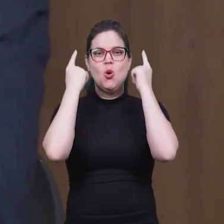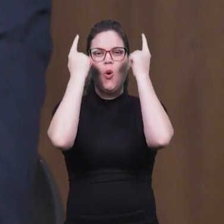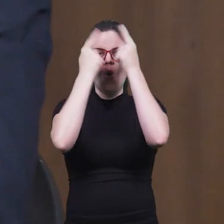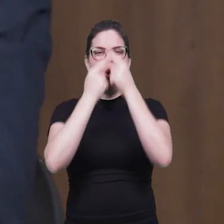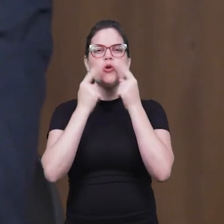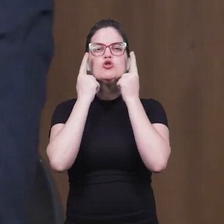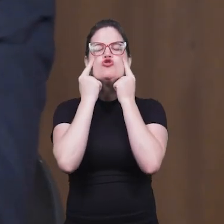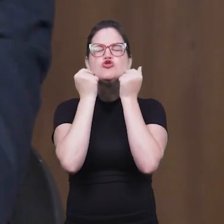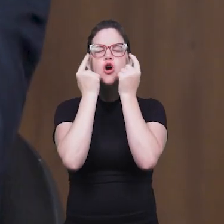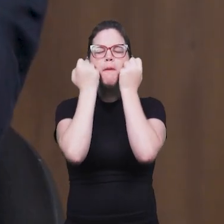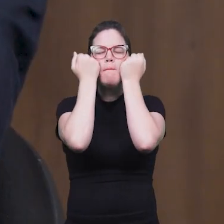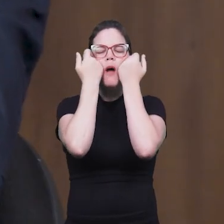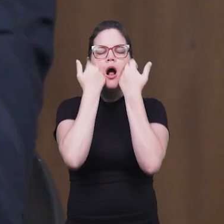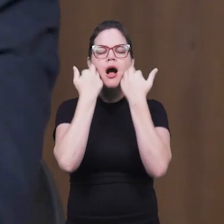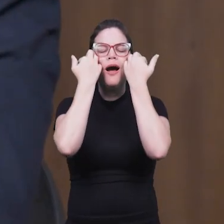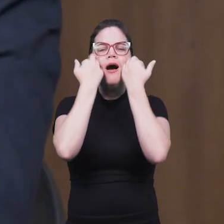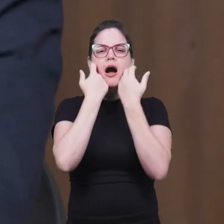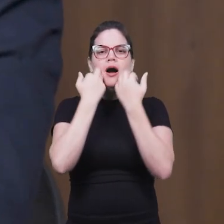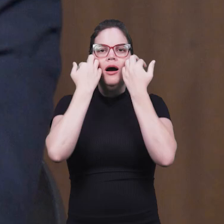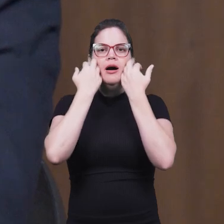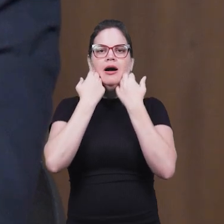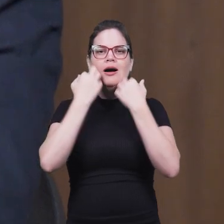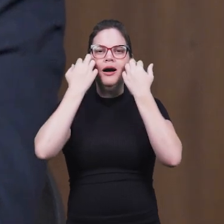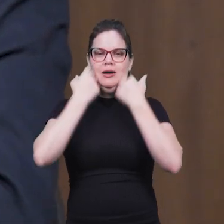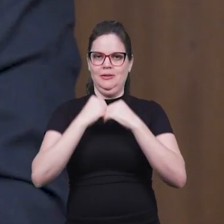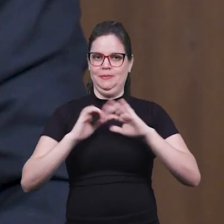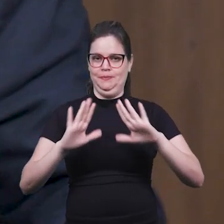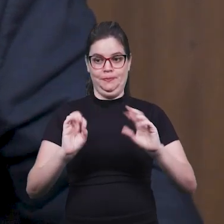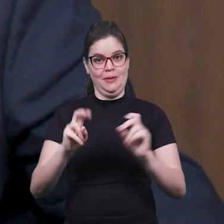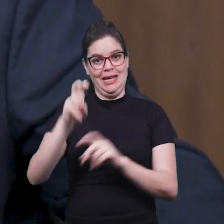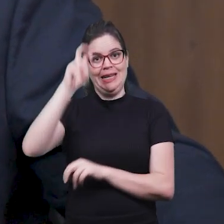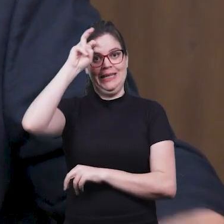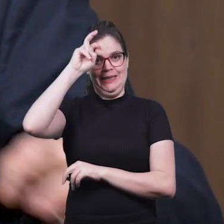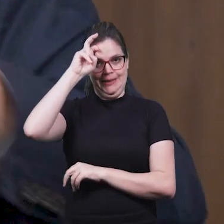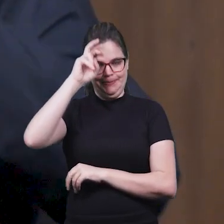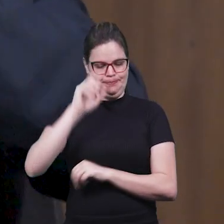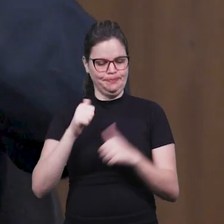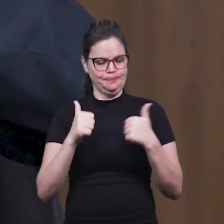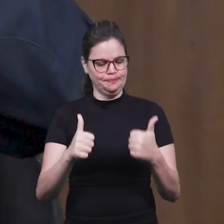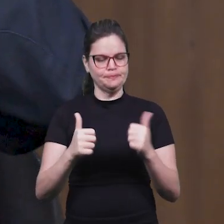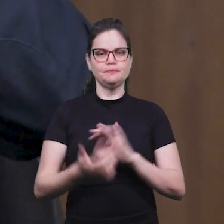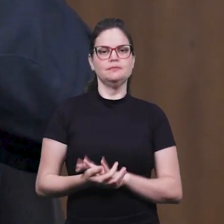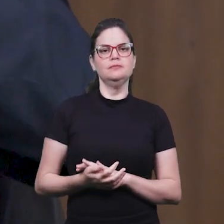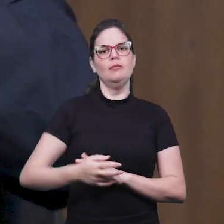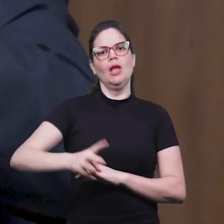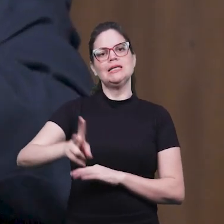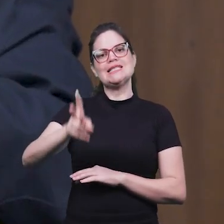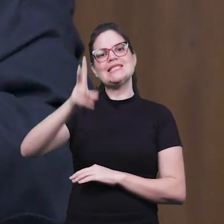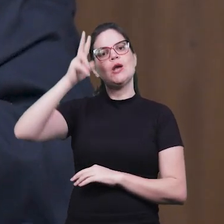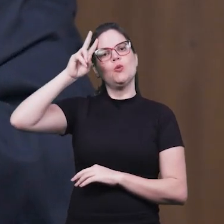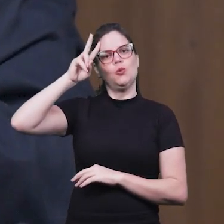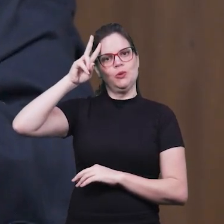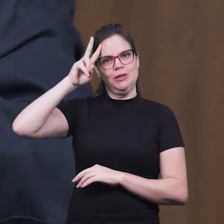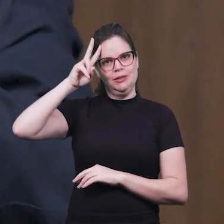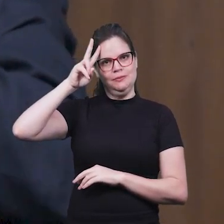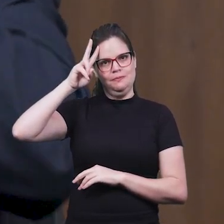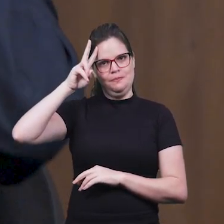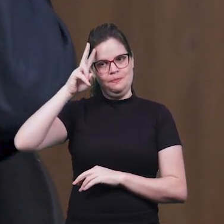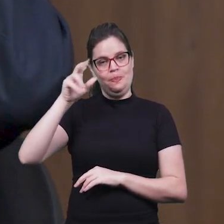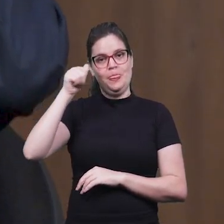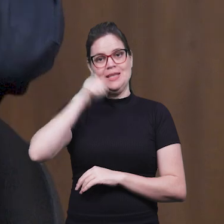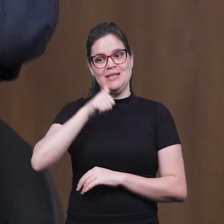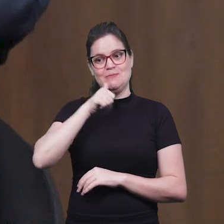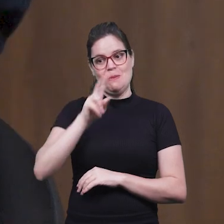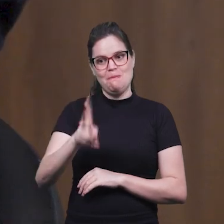tal. Isso foi na quinta-feira. Na segunda-feira, chega ela na faculdade de branco. Nova.